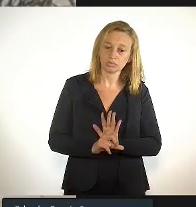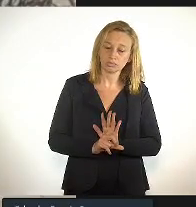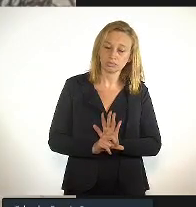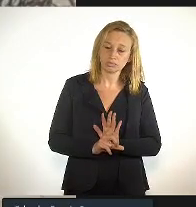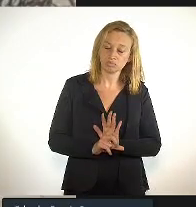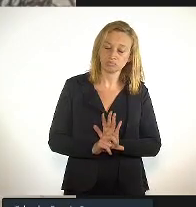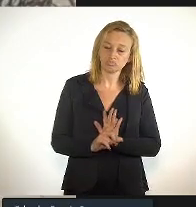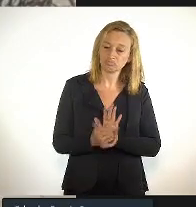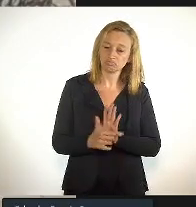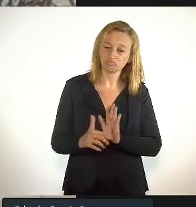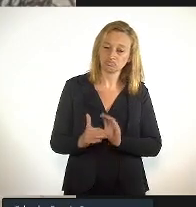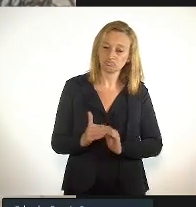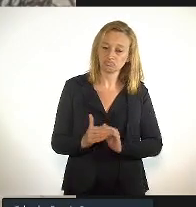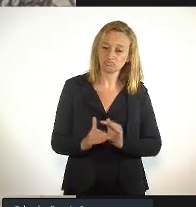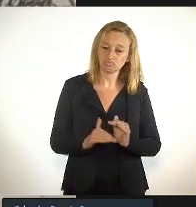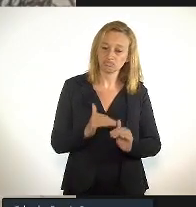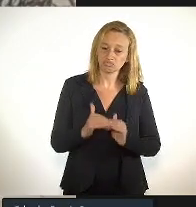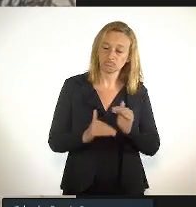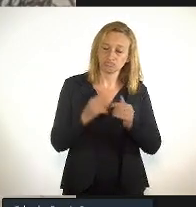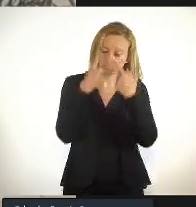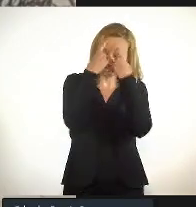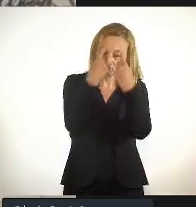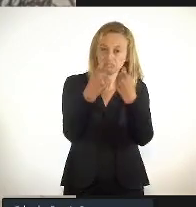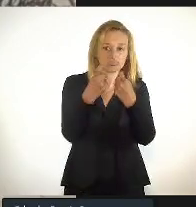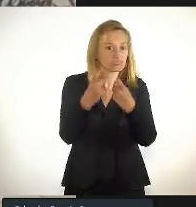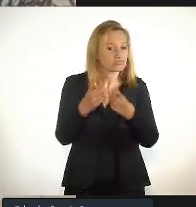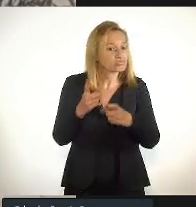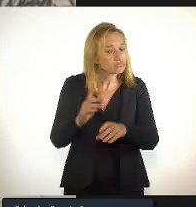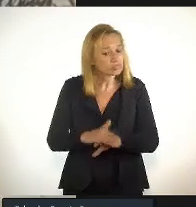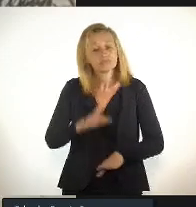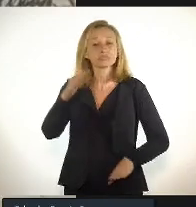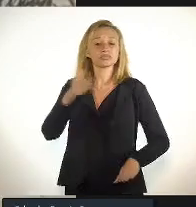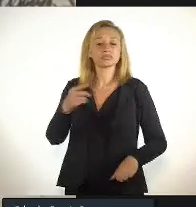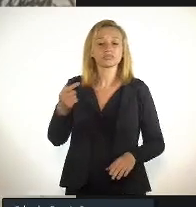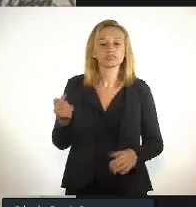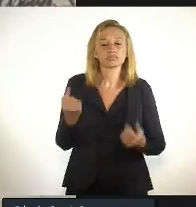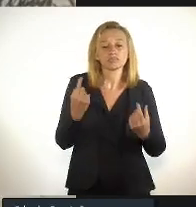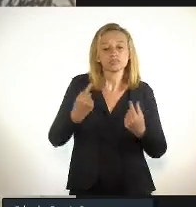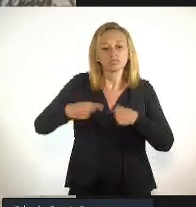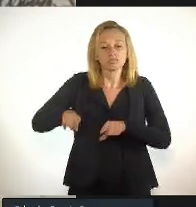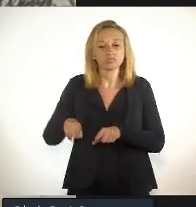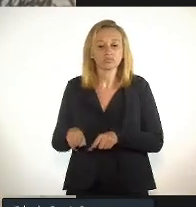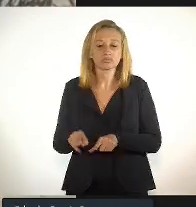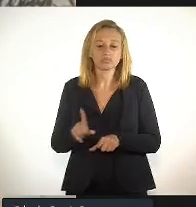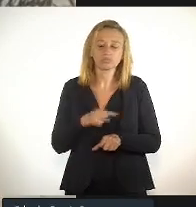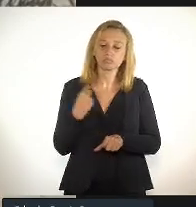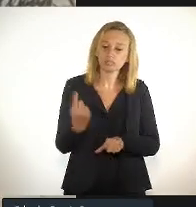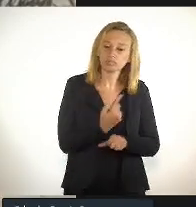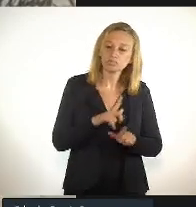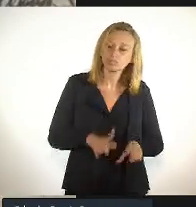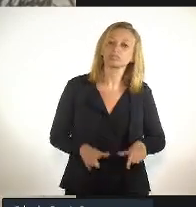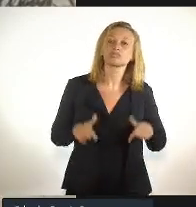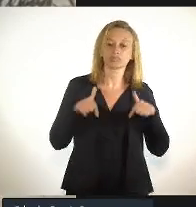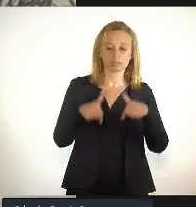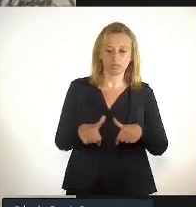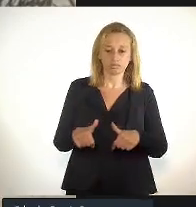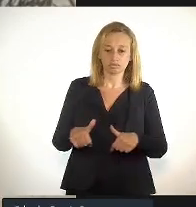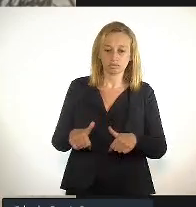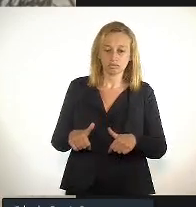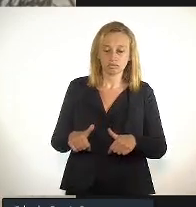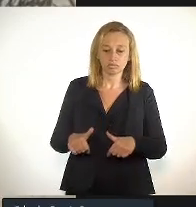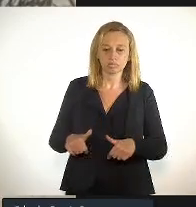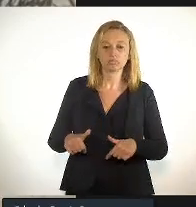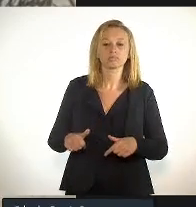um processo de maior violência contra a nossa ação parlamentar,